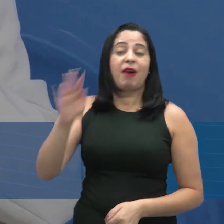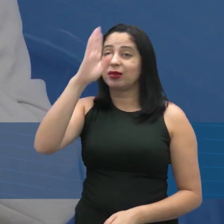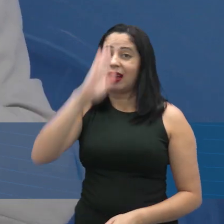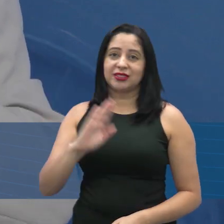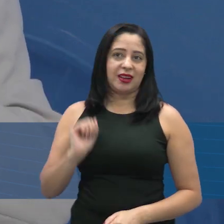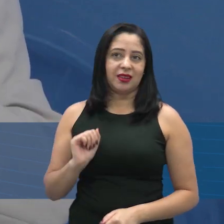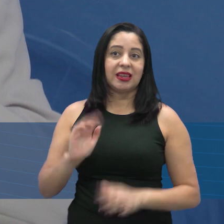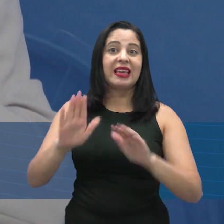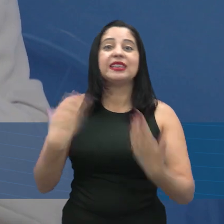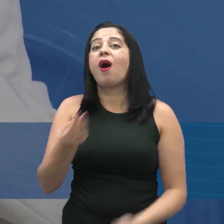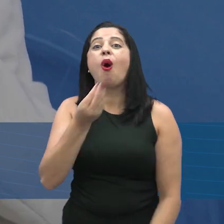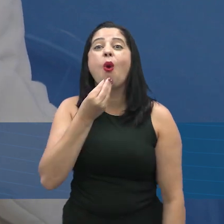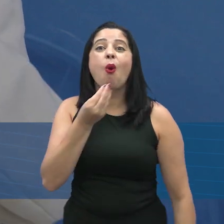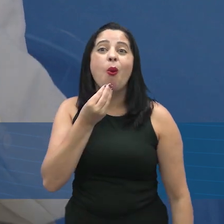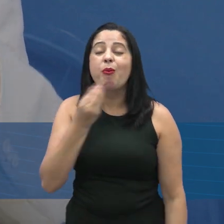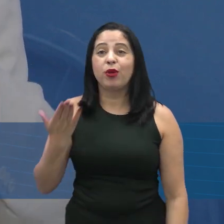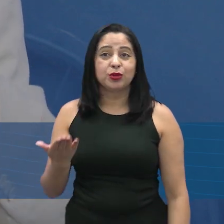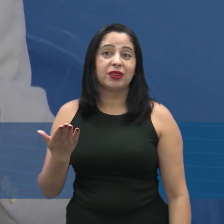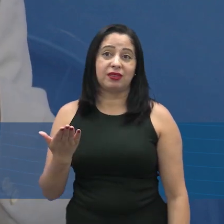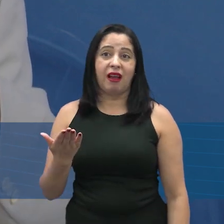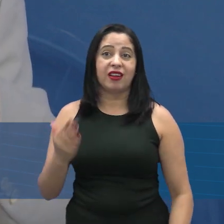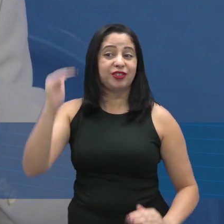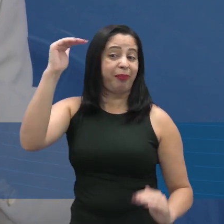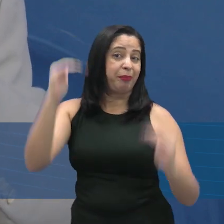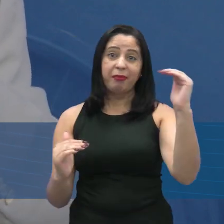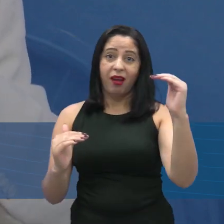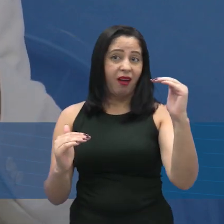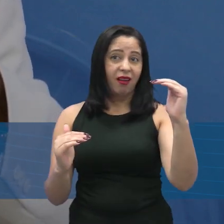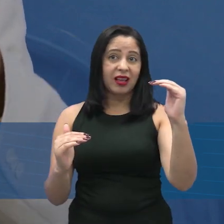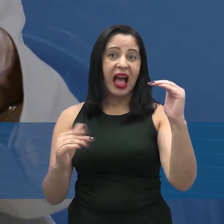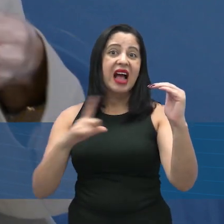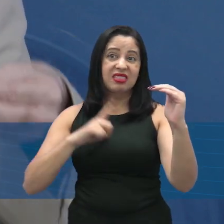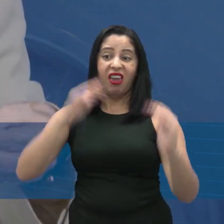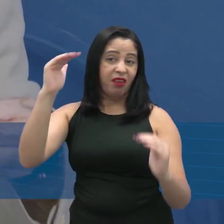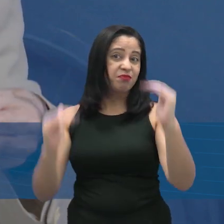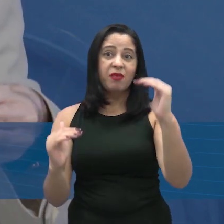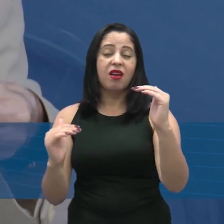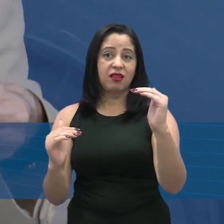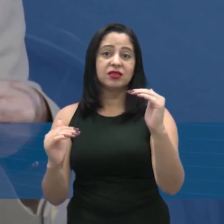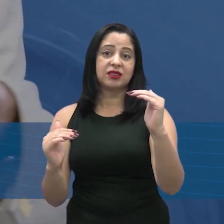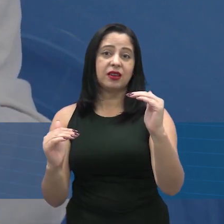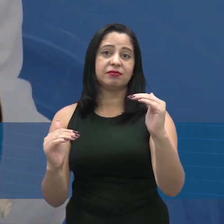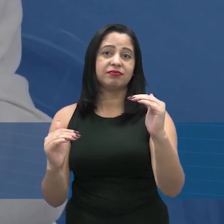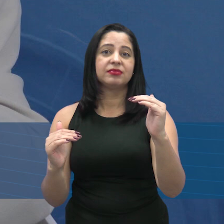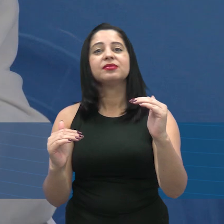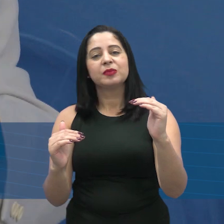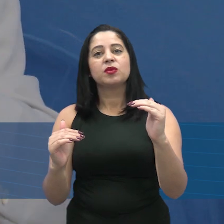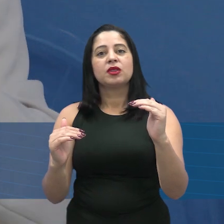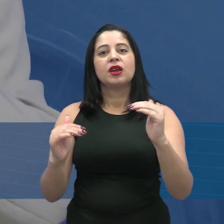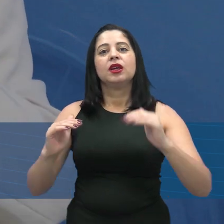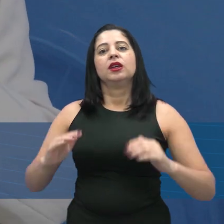são homogêneas. Então, eu tenho muita desigualdade ou muitas anomalias quando eu opero